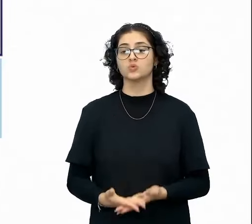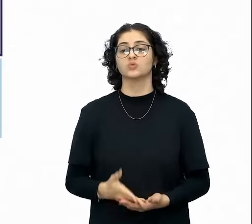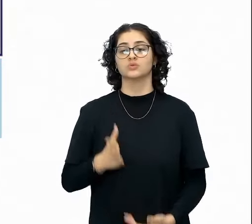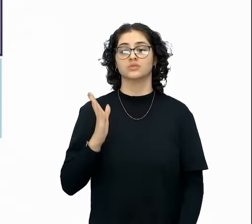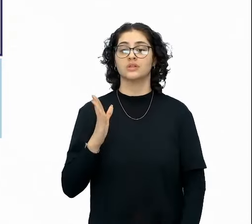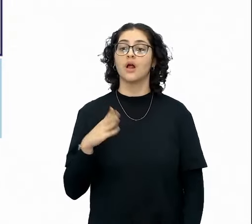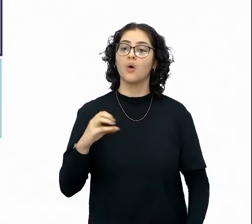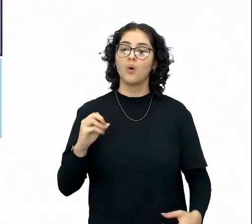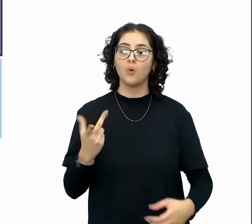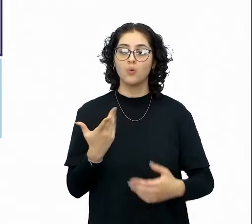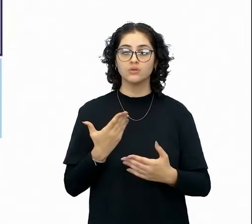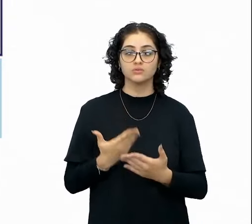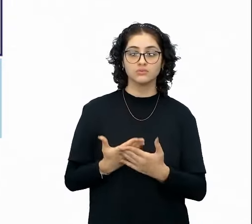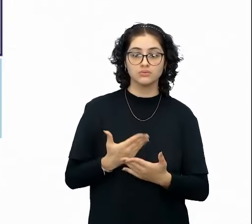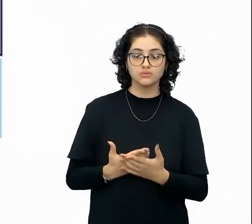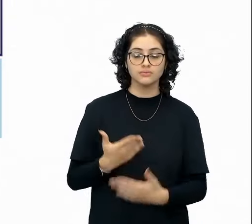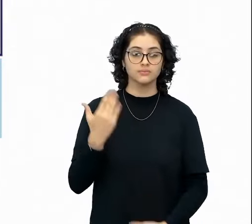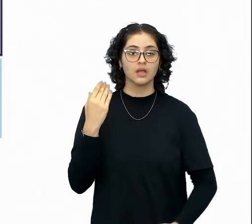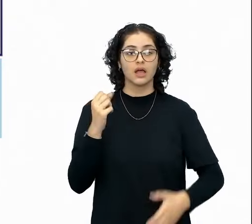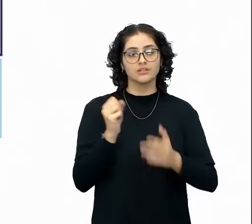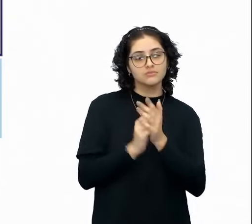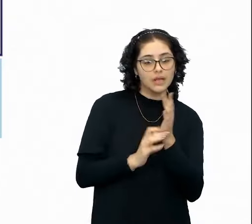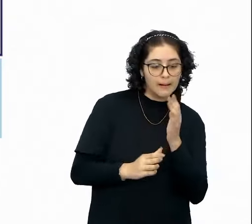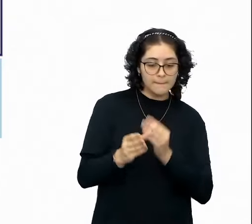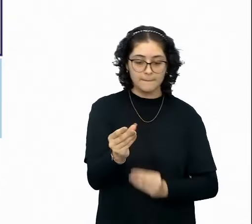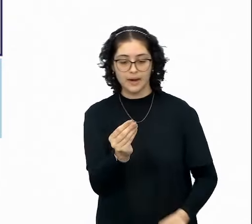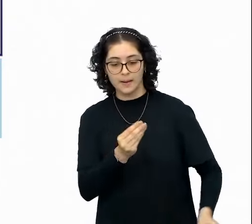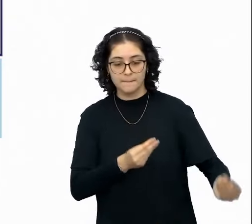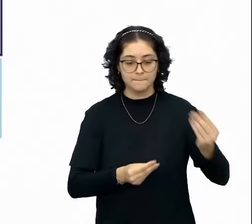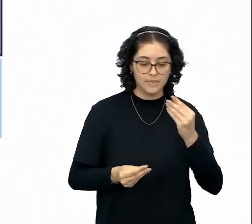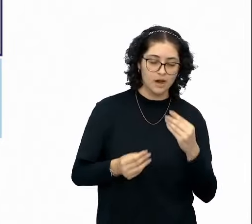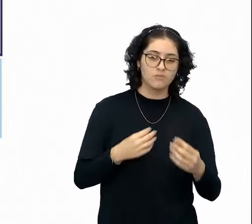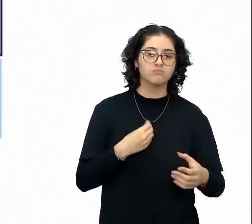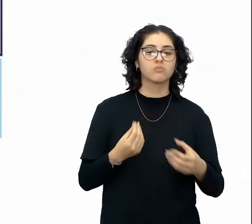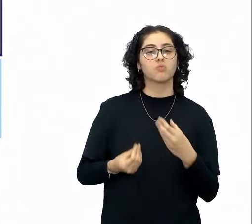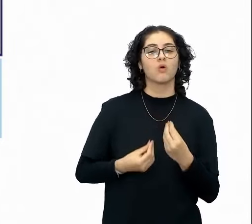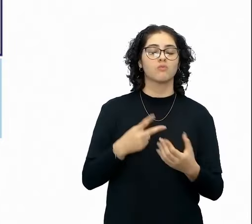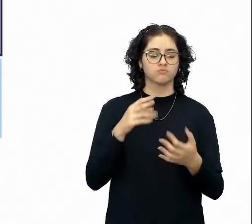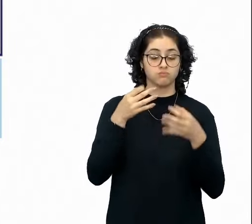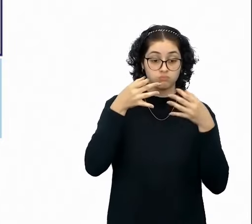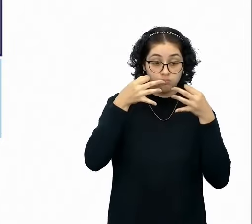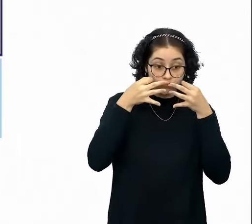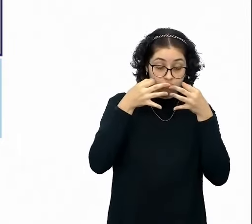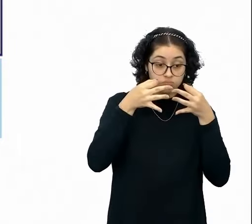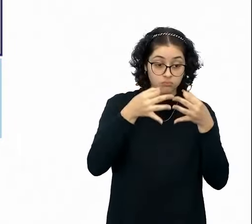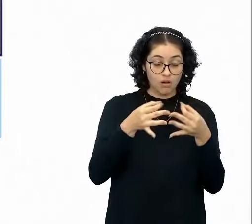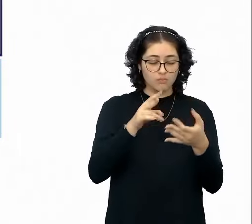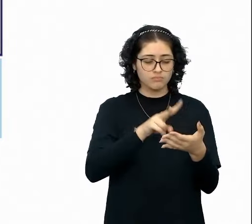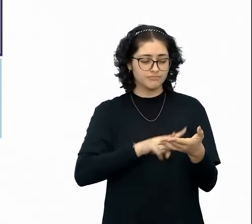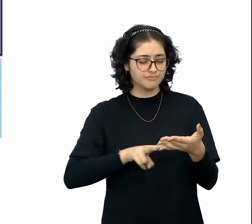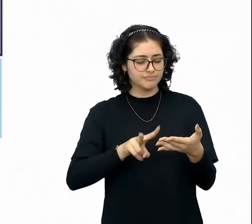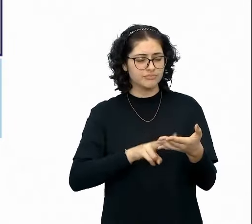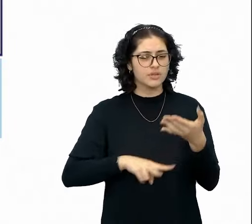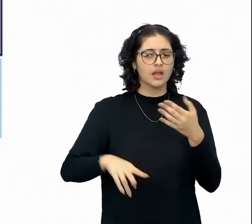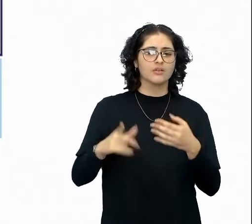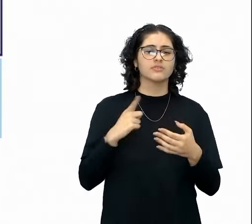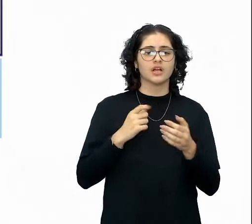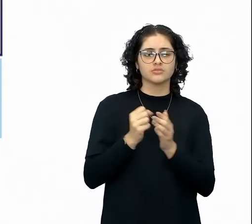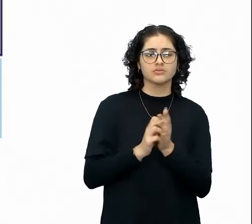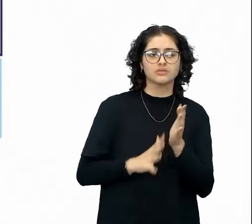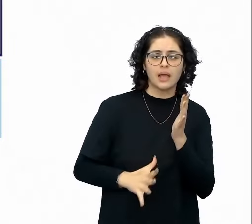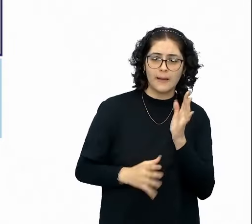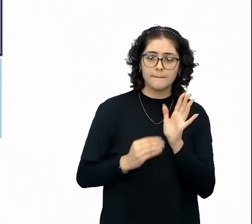estava estudando atividade por atividade e olhando como essas atividades elas estão postas, porque existe um grau